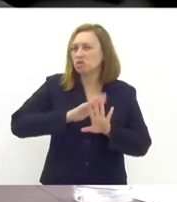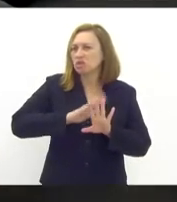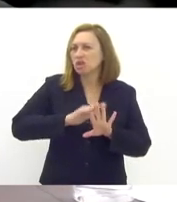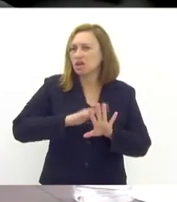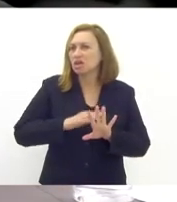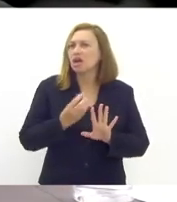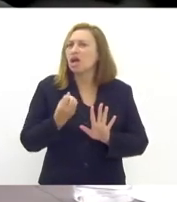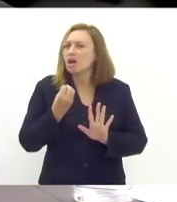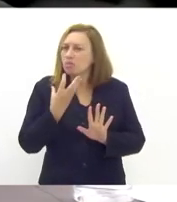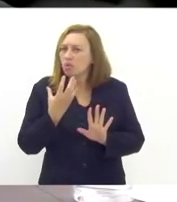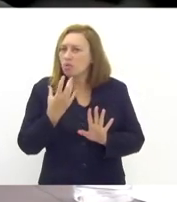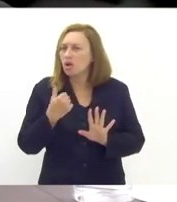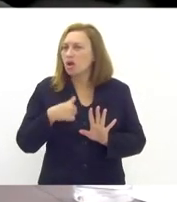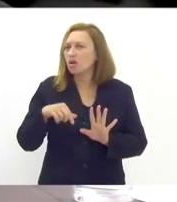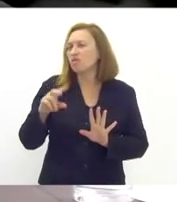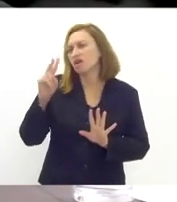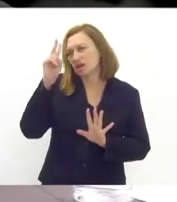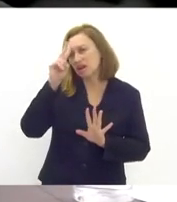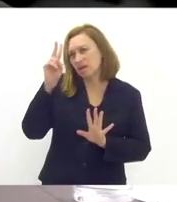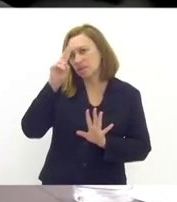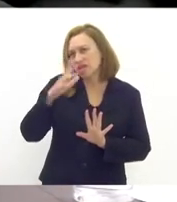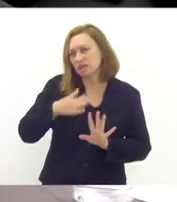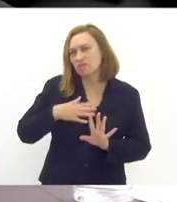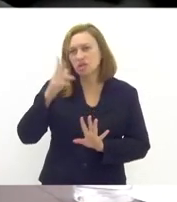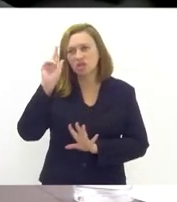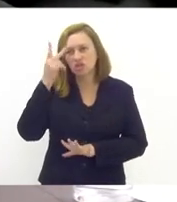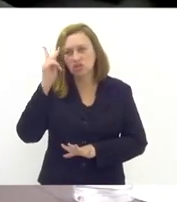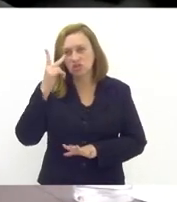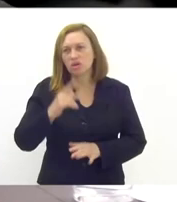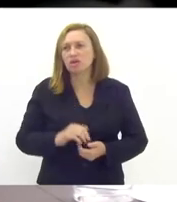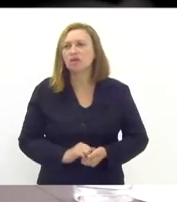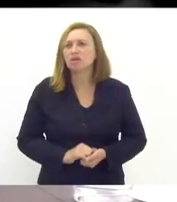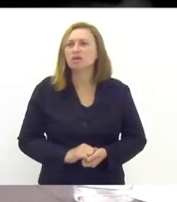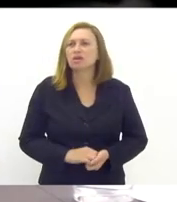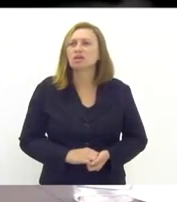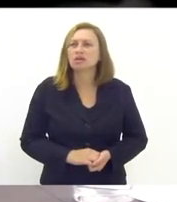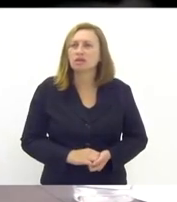que eu venha contar a minha história, porque,